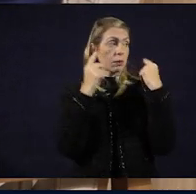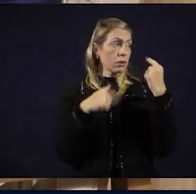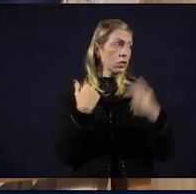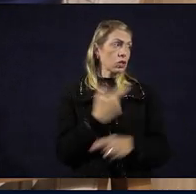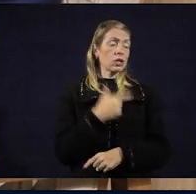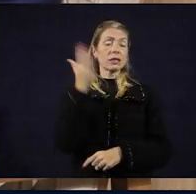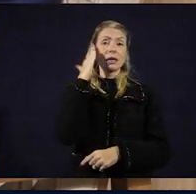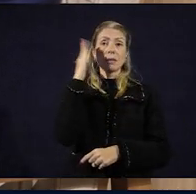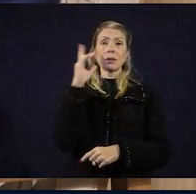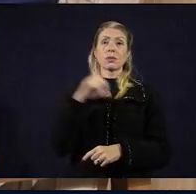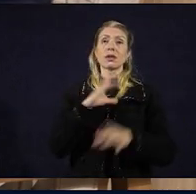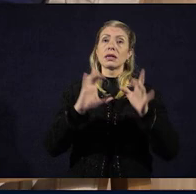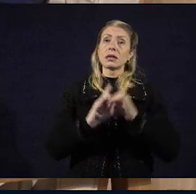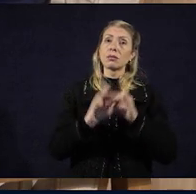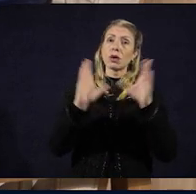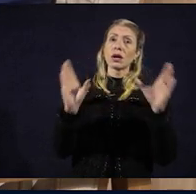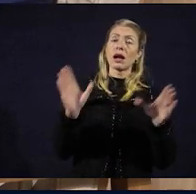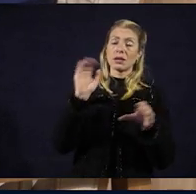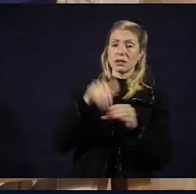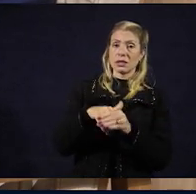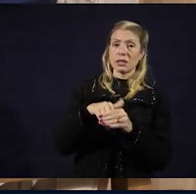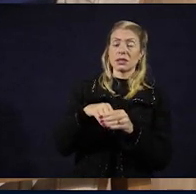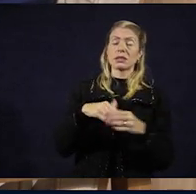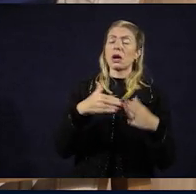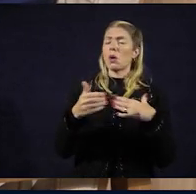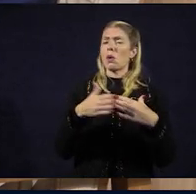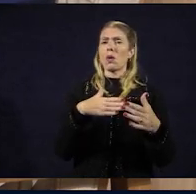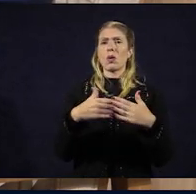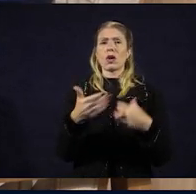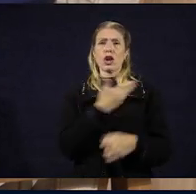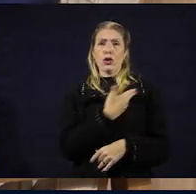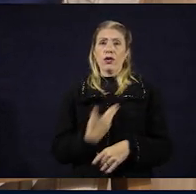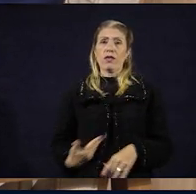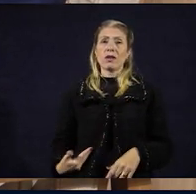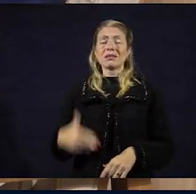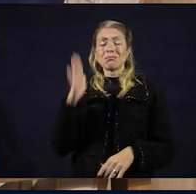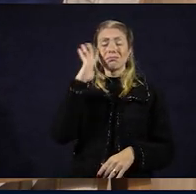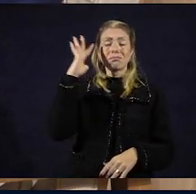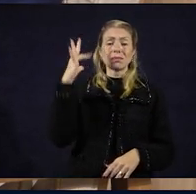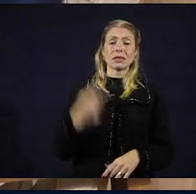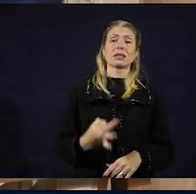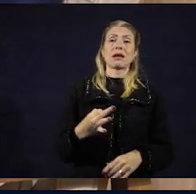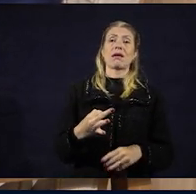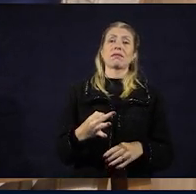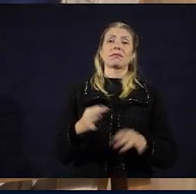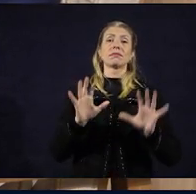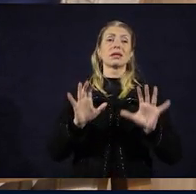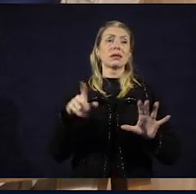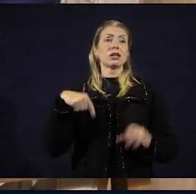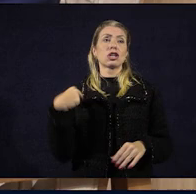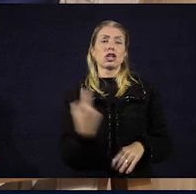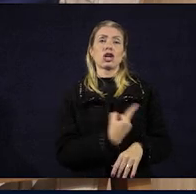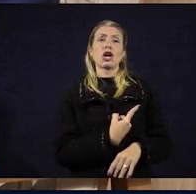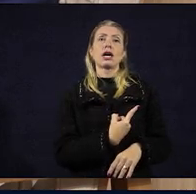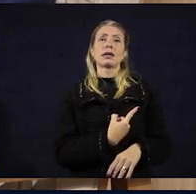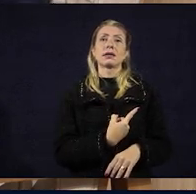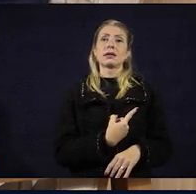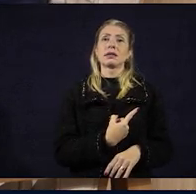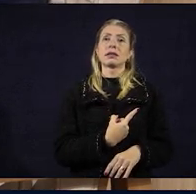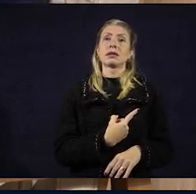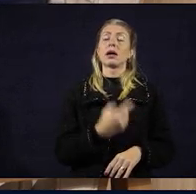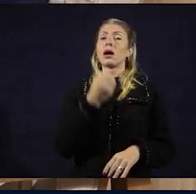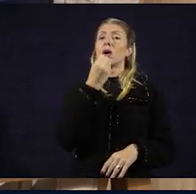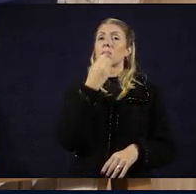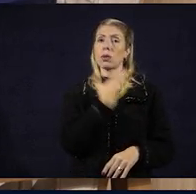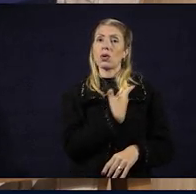democrático de eleições que Qualquer que seja o governo vencedor reconheça isso daqui né Eu acho que a gente o